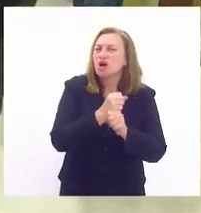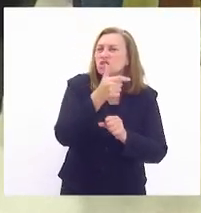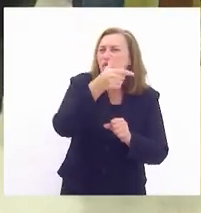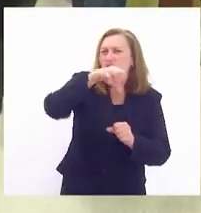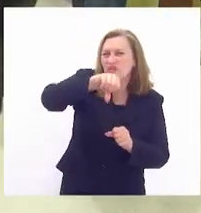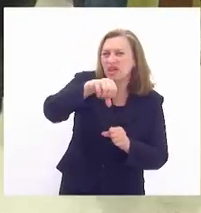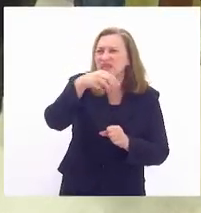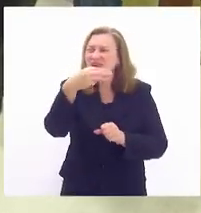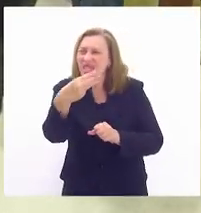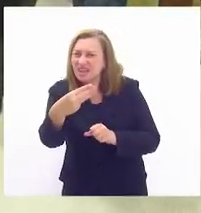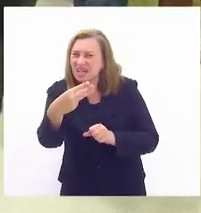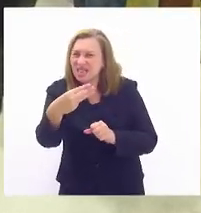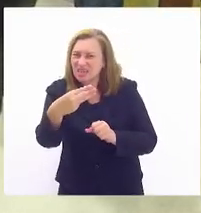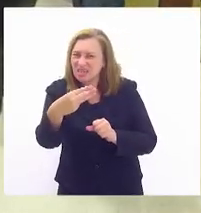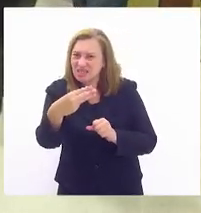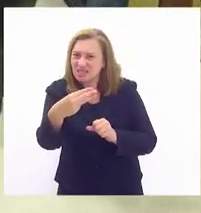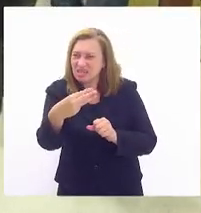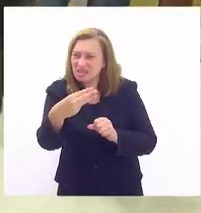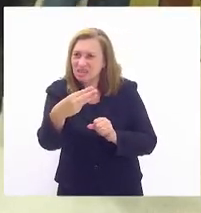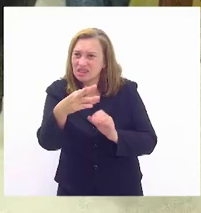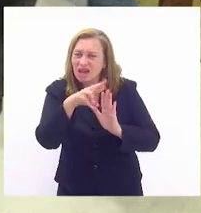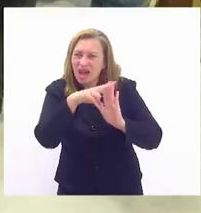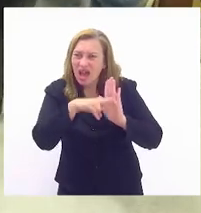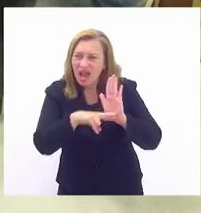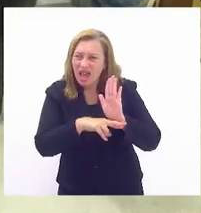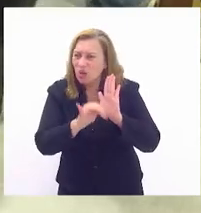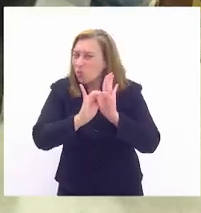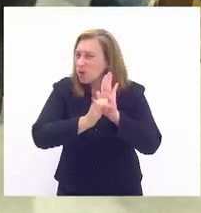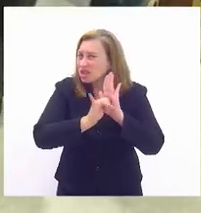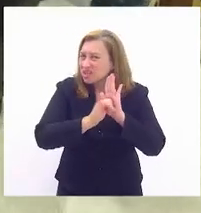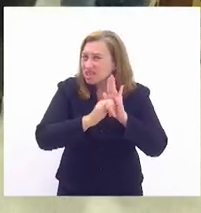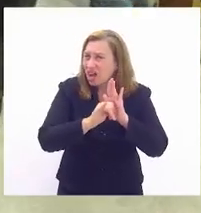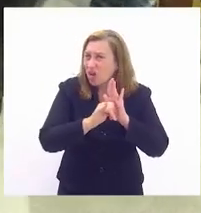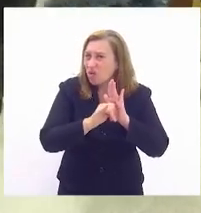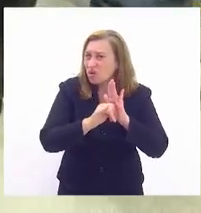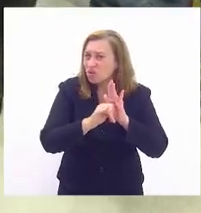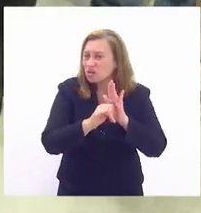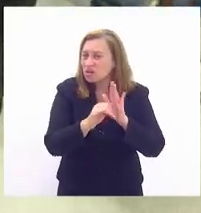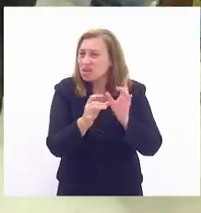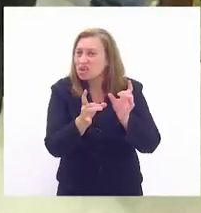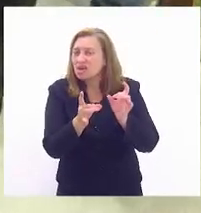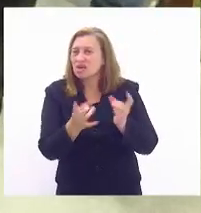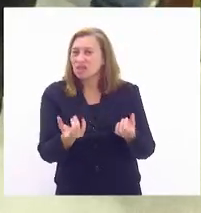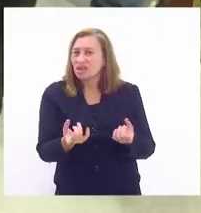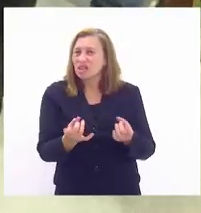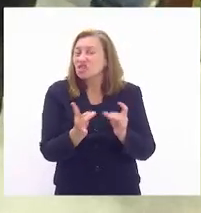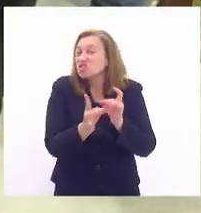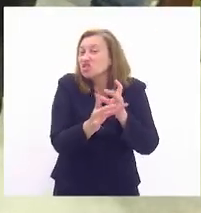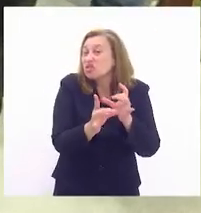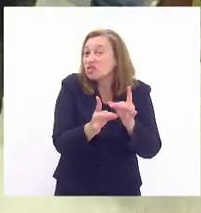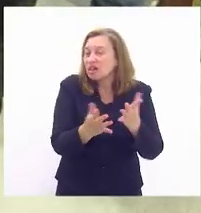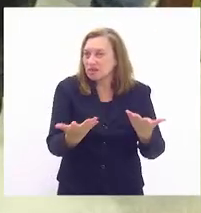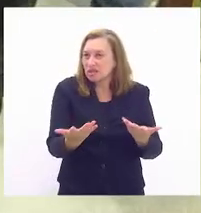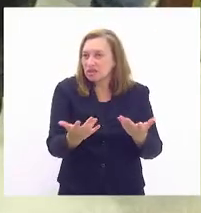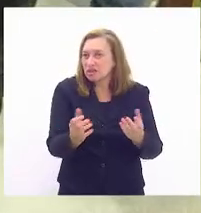A CSN foi privatizada em 93. O edital de privatização impôs aos acionistas da CSN.